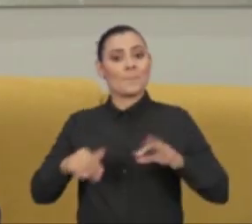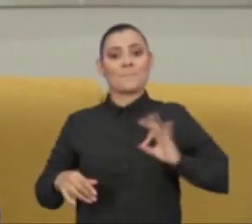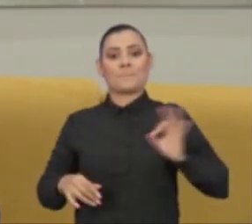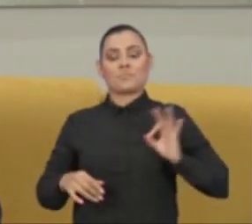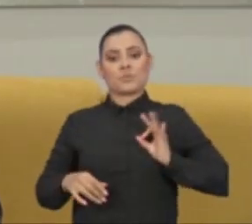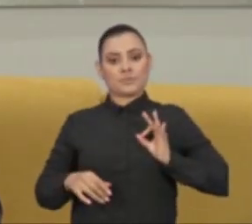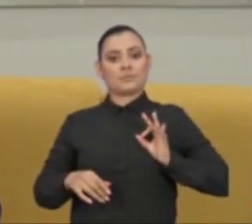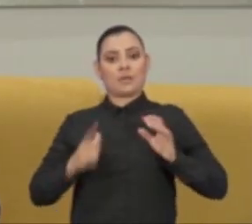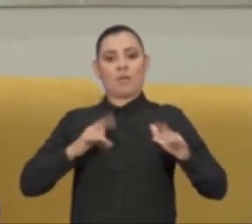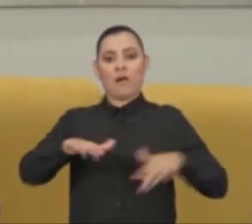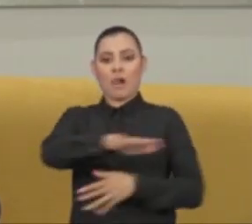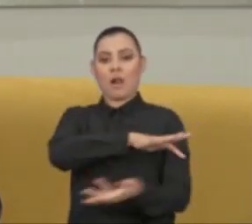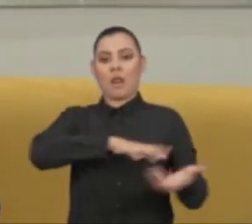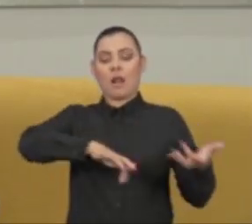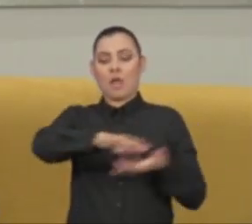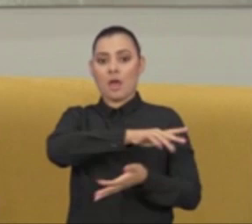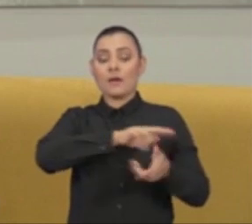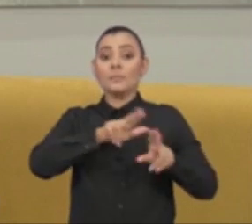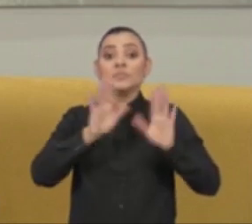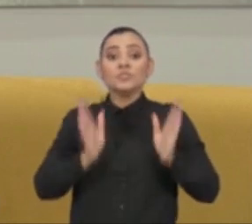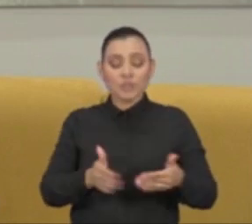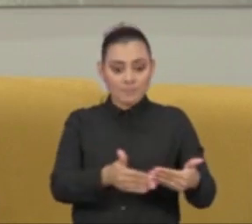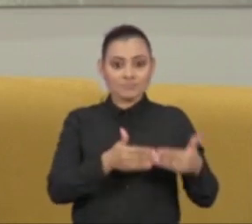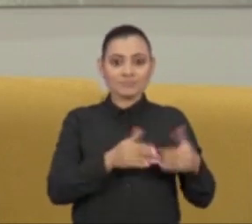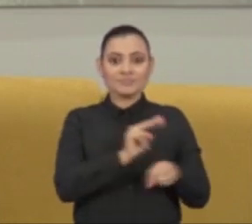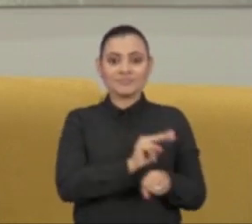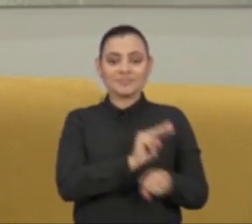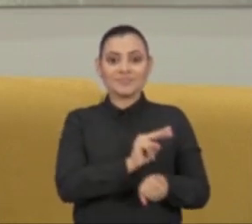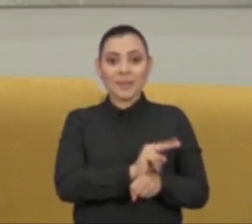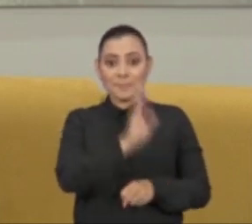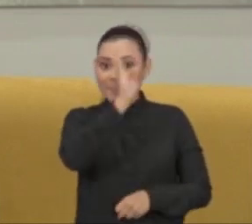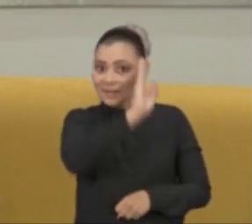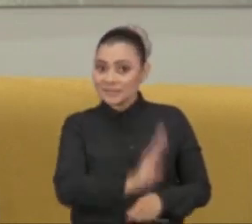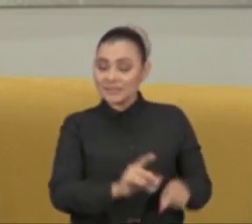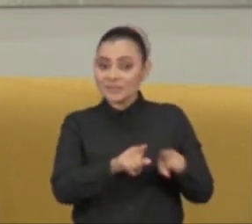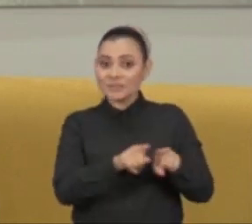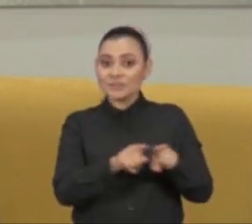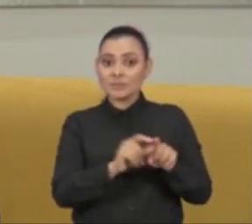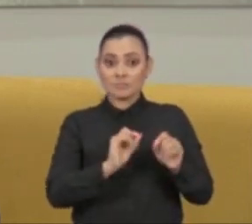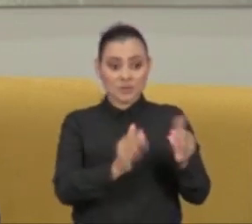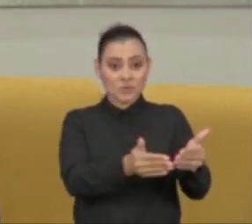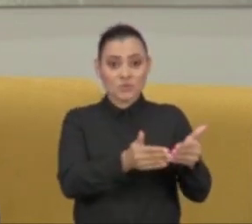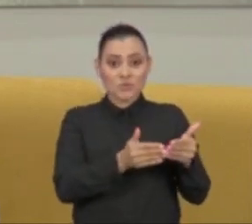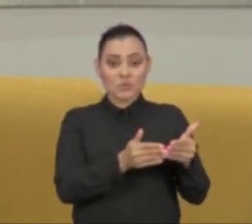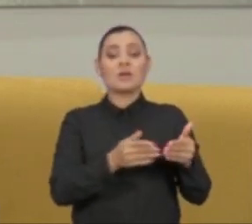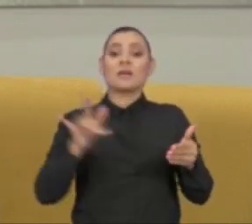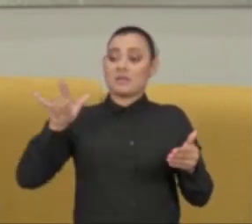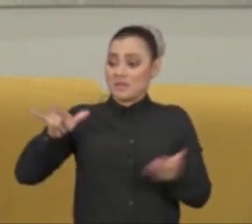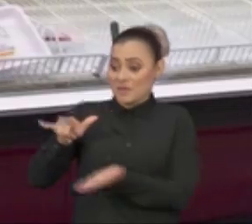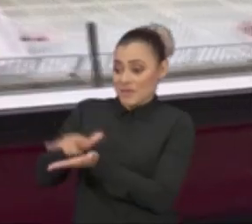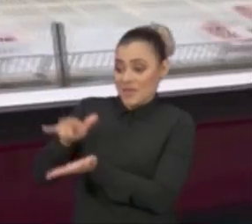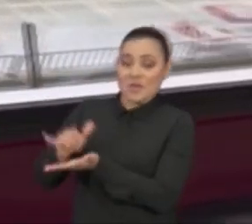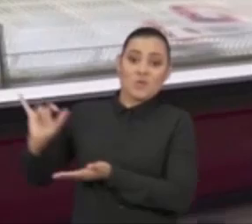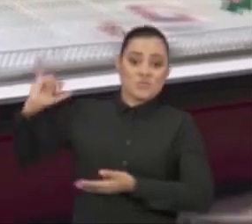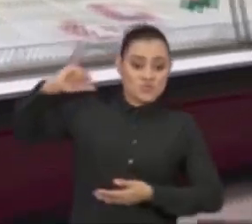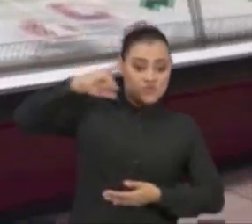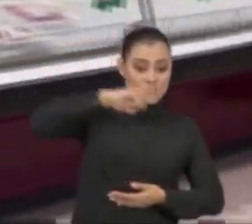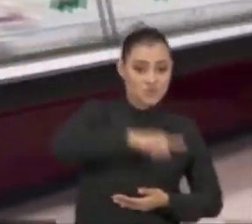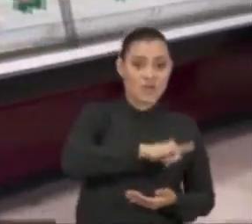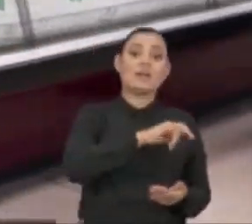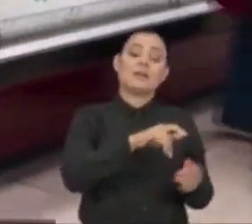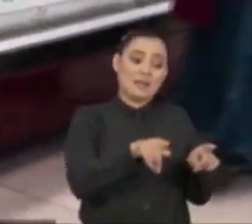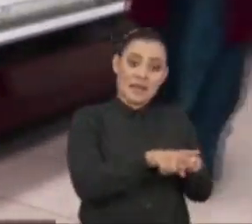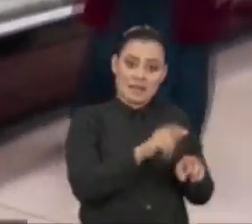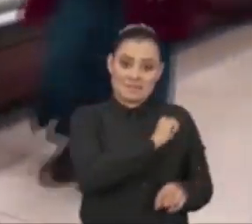PMs. Chega ao fim a quarentena dos brasileiros e da tripulação que os resgatou em Wuhan, na China. A Itália suspende